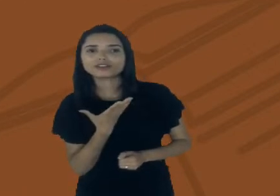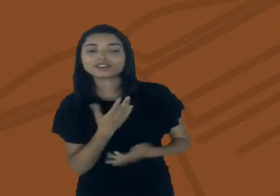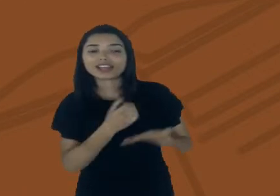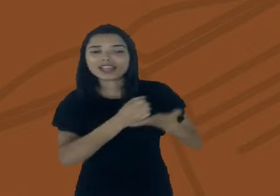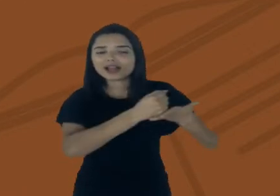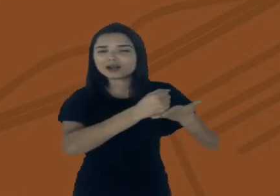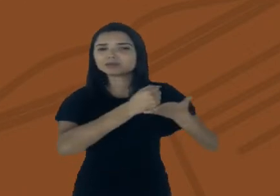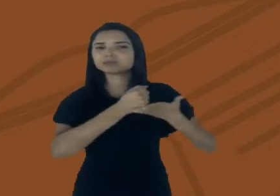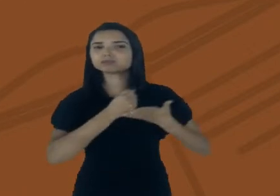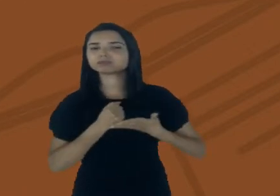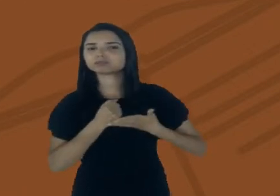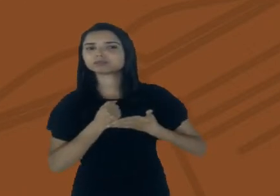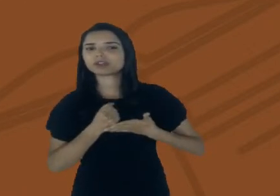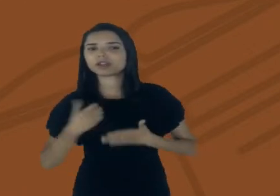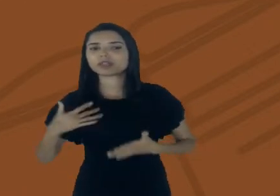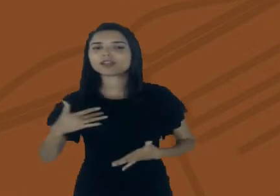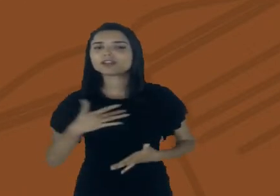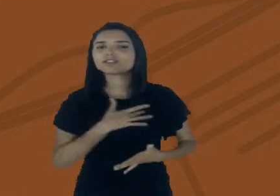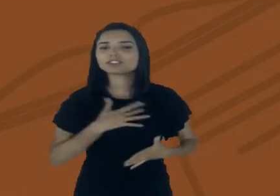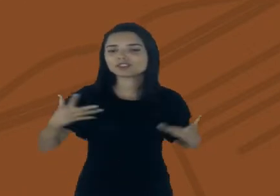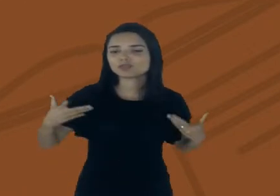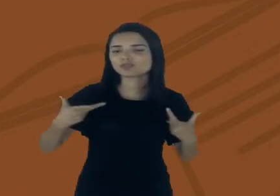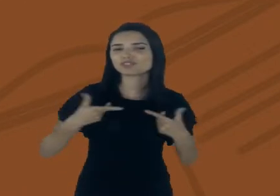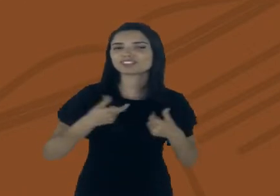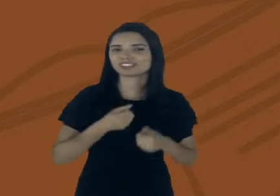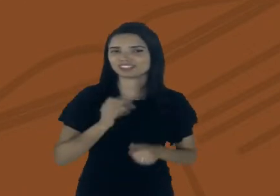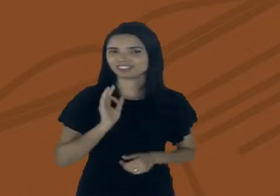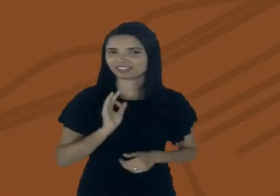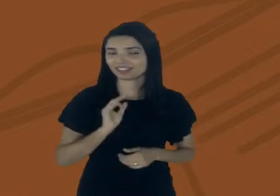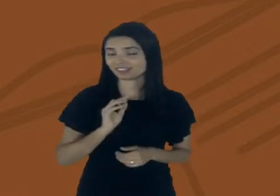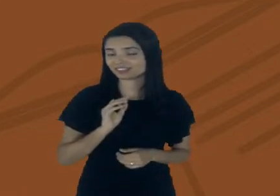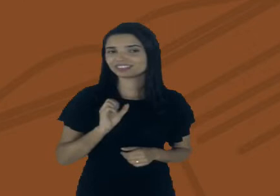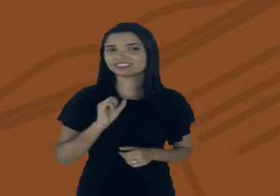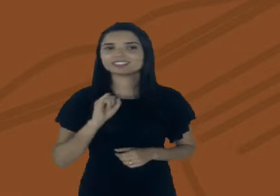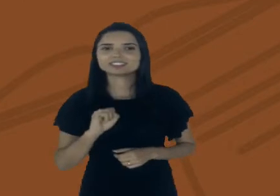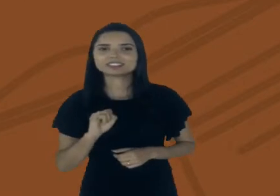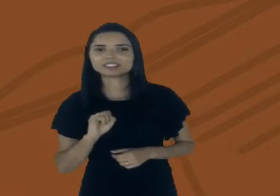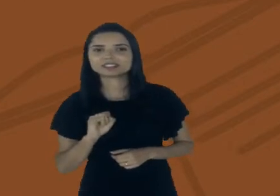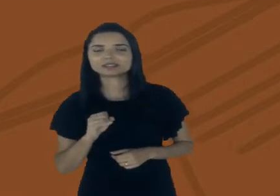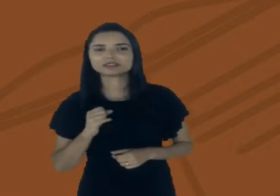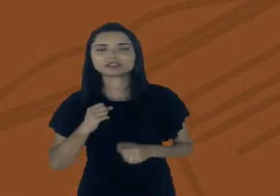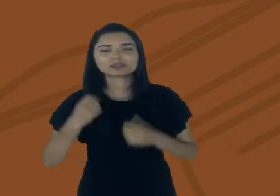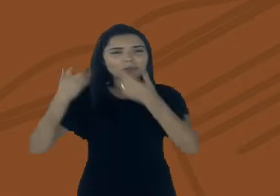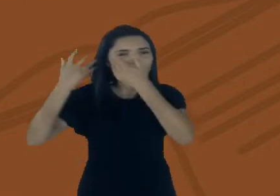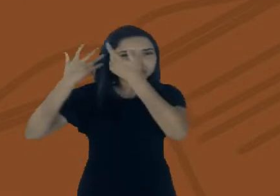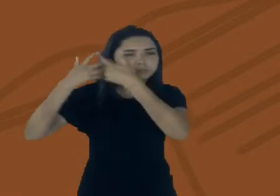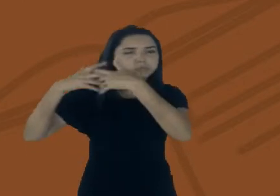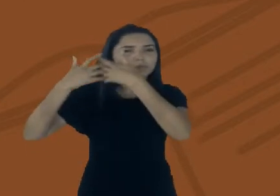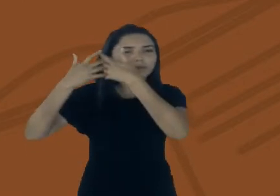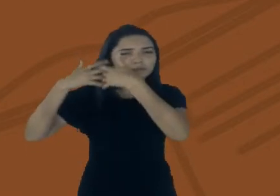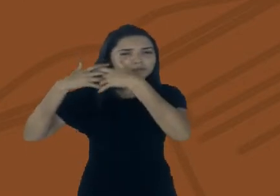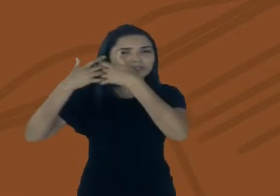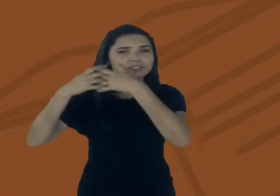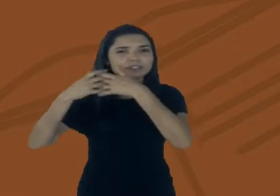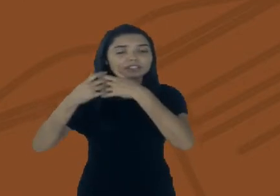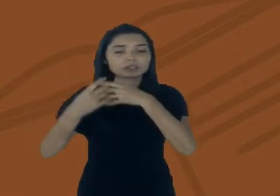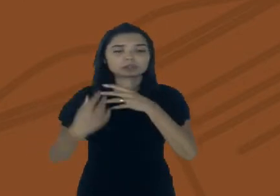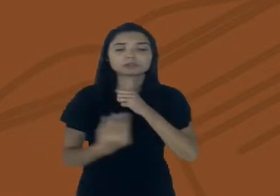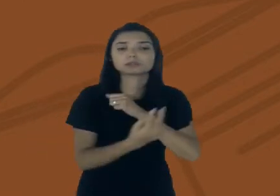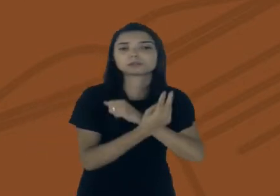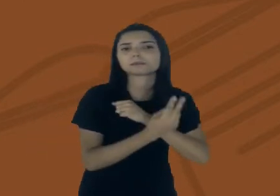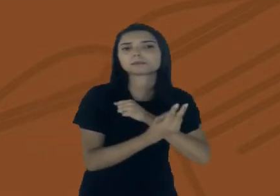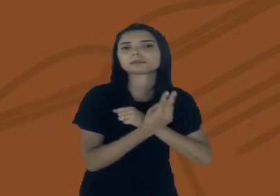boa qualidade de vida. Então, se a gente não se toca nisso e a gente não se previne, então a